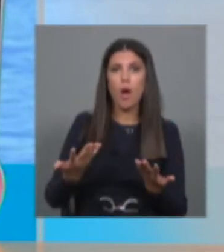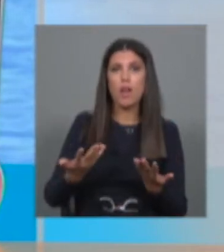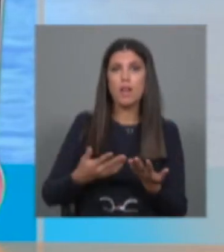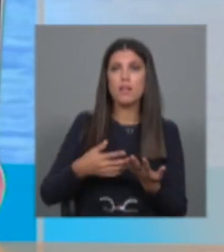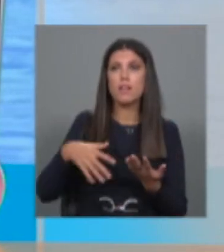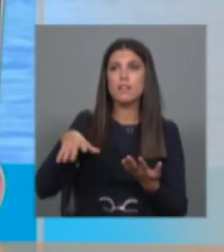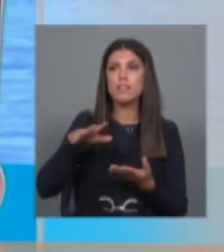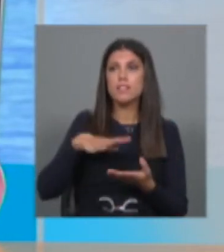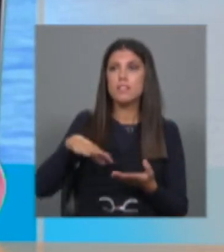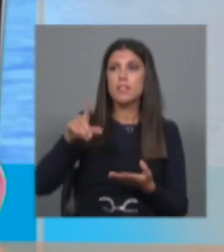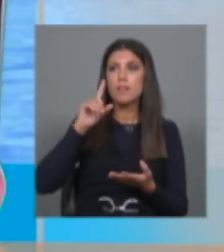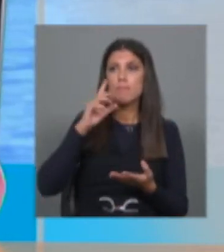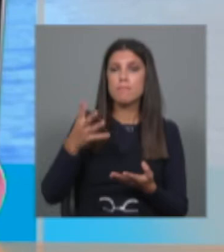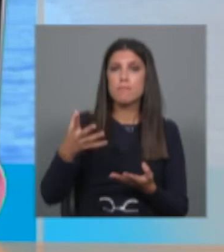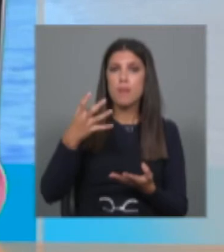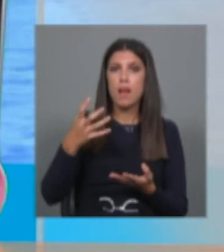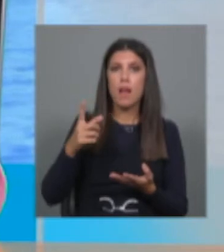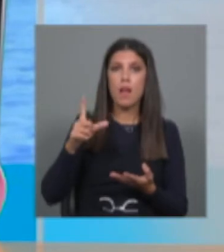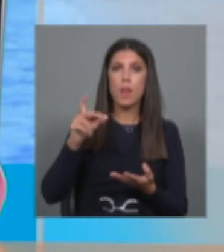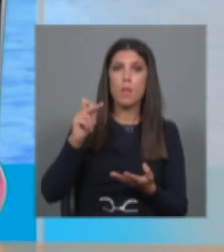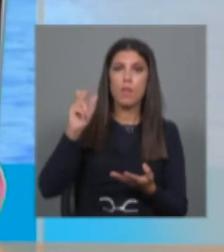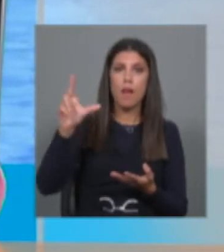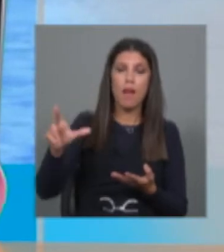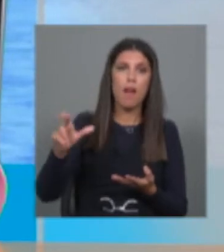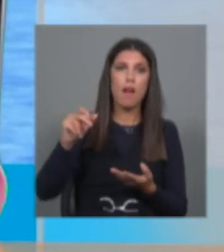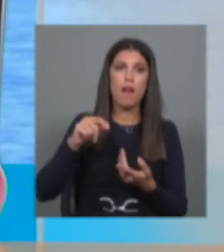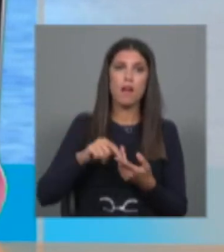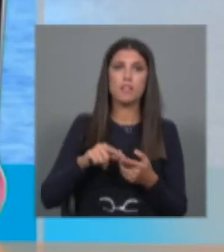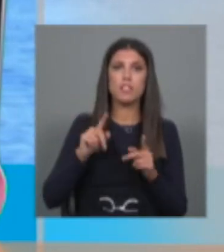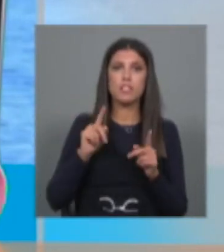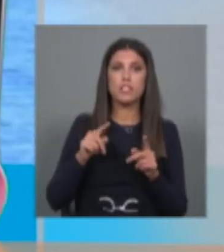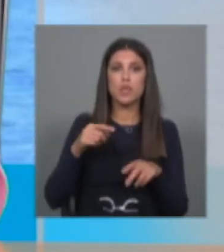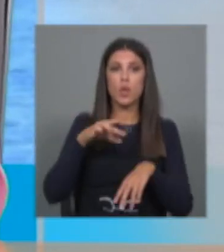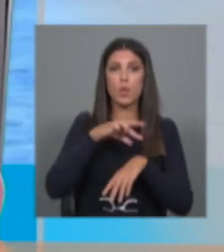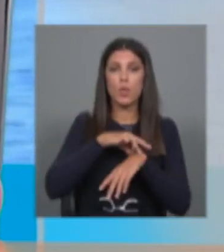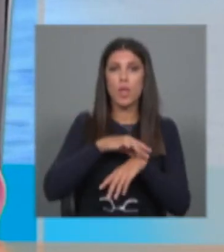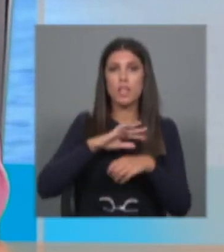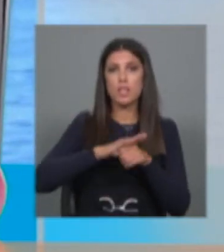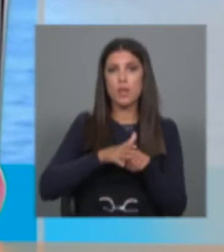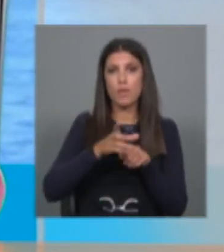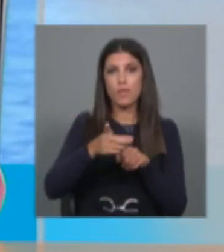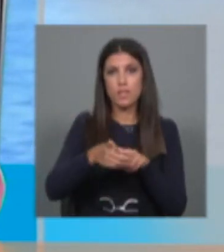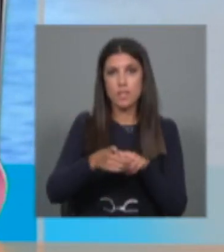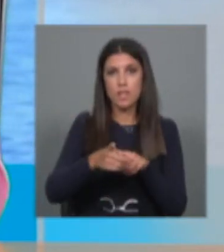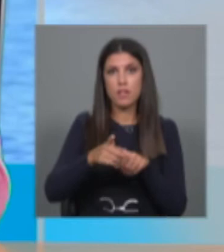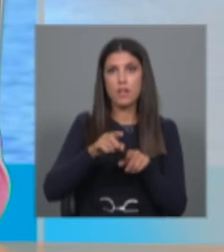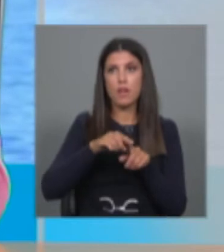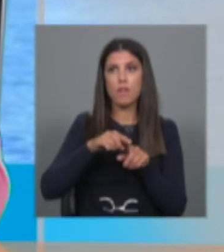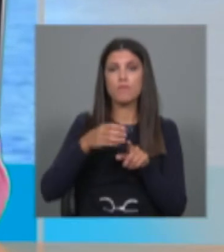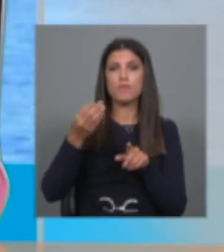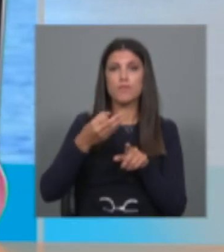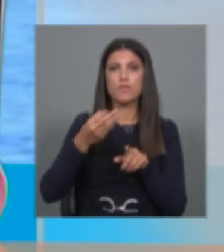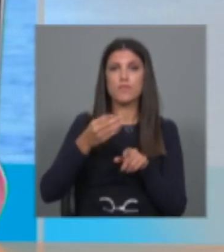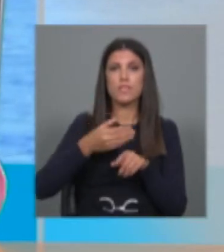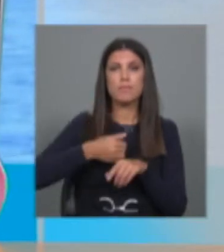lares e em que com esta doença da Covid-19 têm sido sobretudo os mais